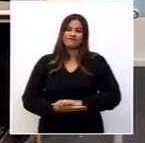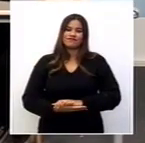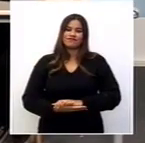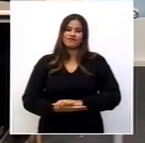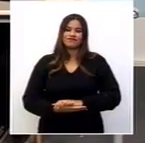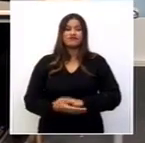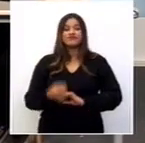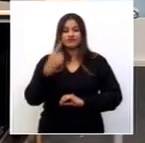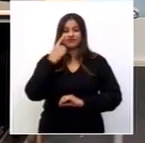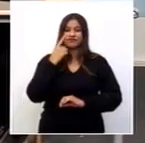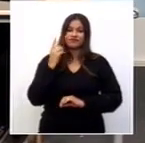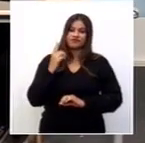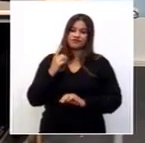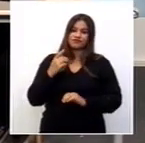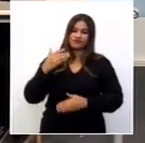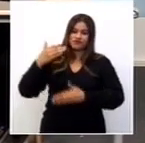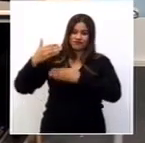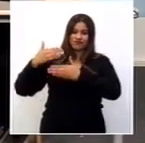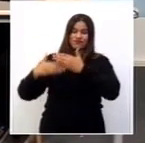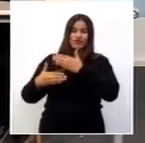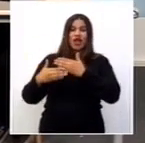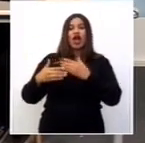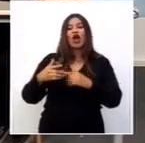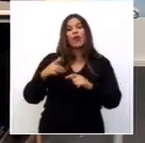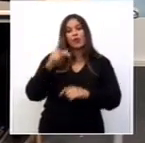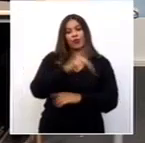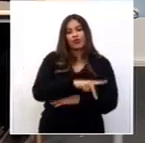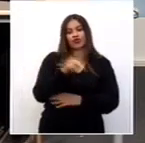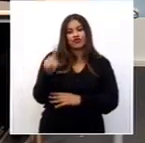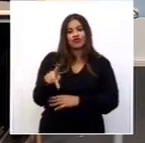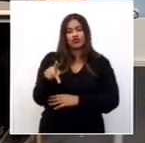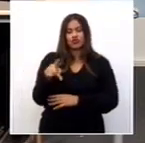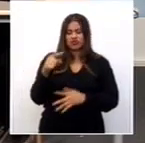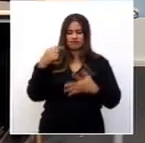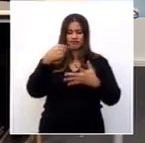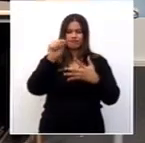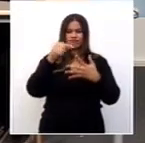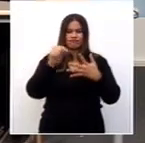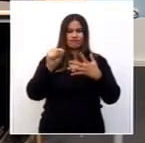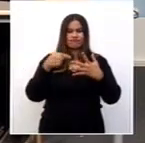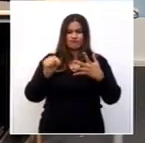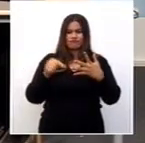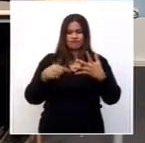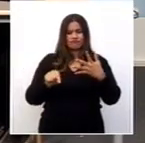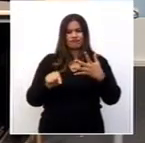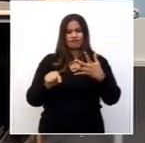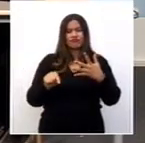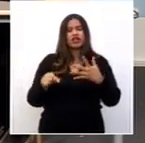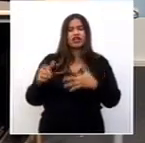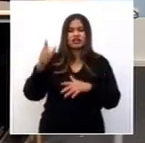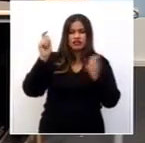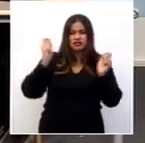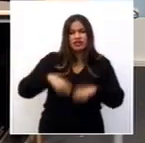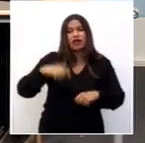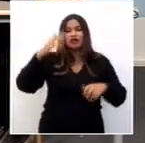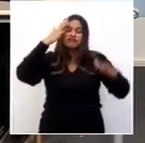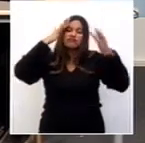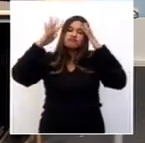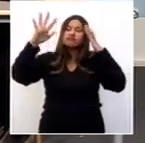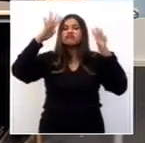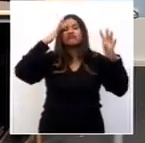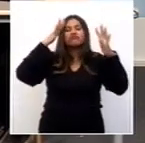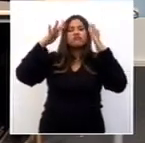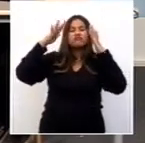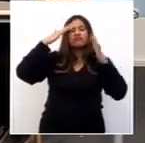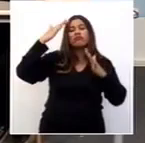Essa fala da professora Gisele Leal, ela traz muitos pontos importantes, né, para a gente repensar na nossa concepção